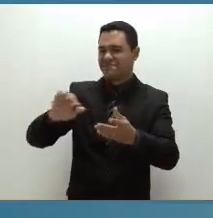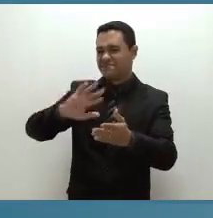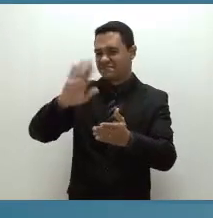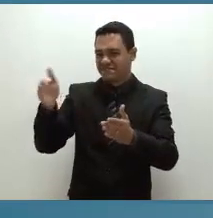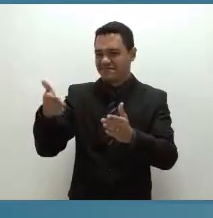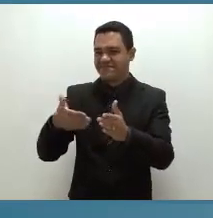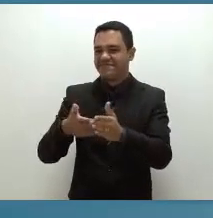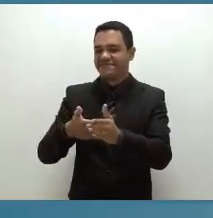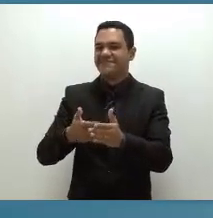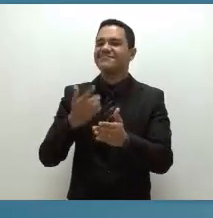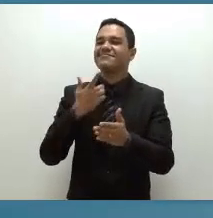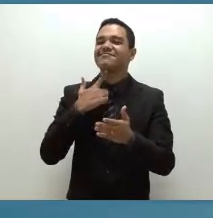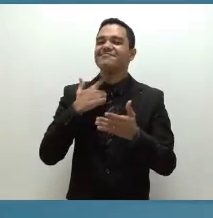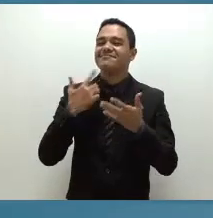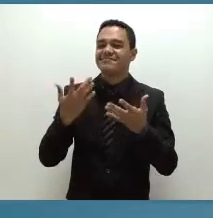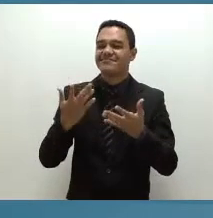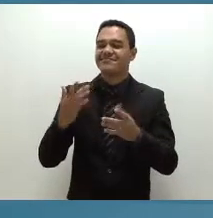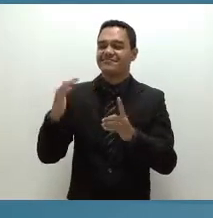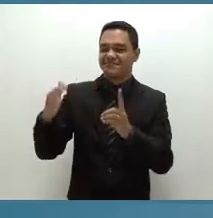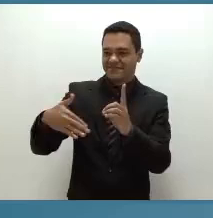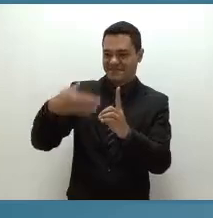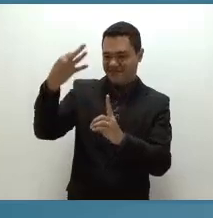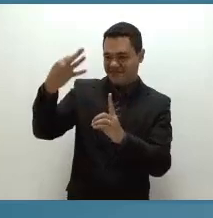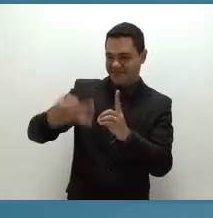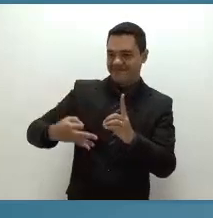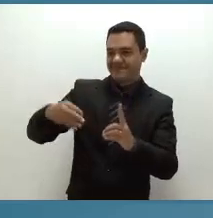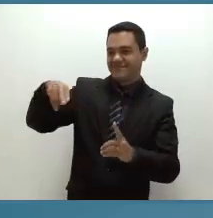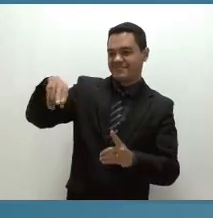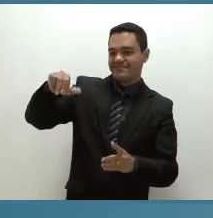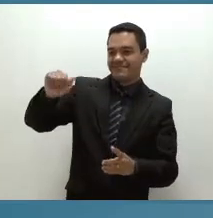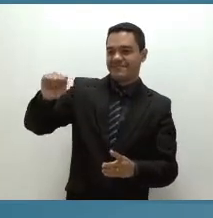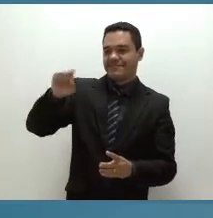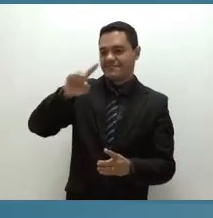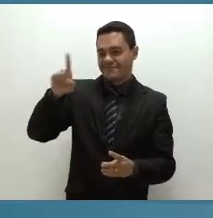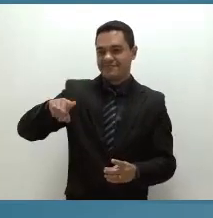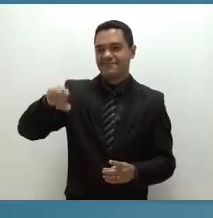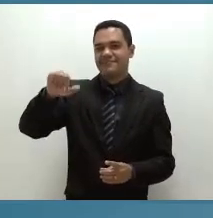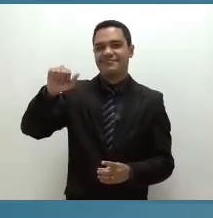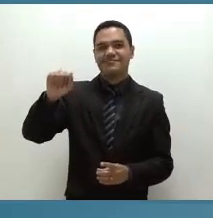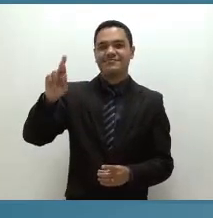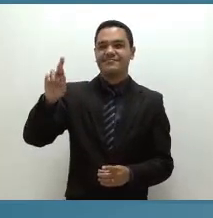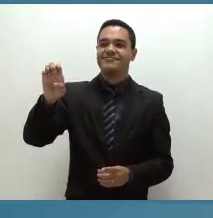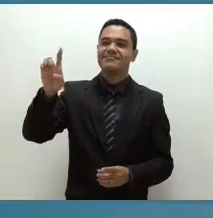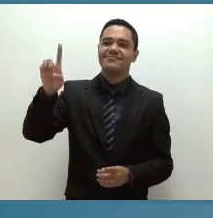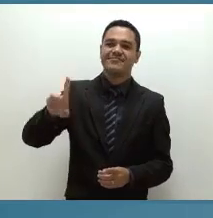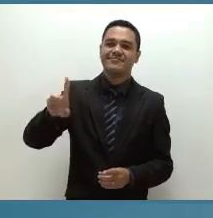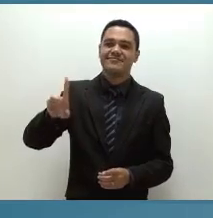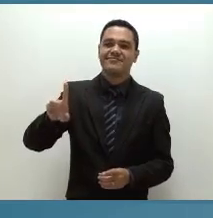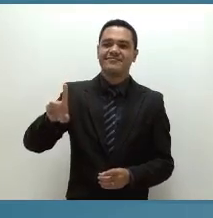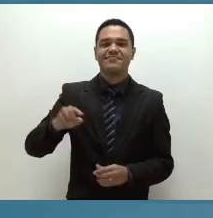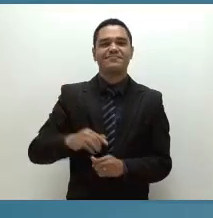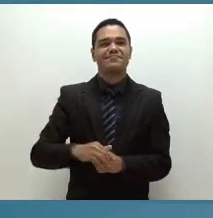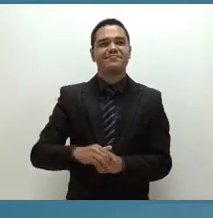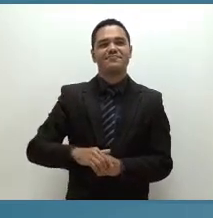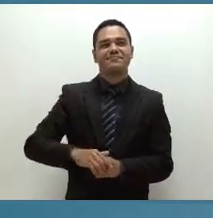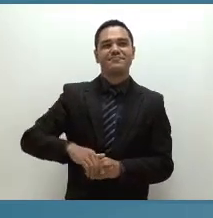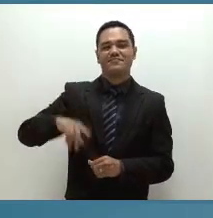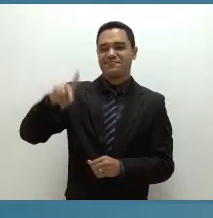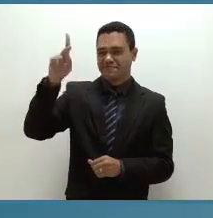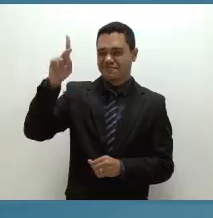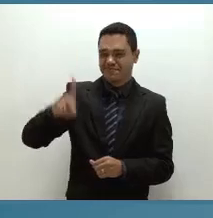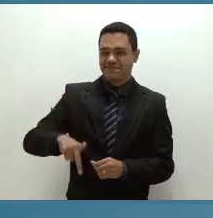desejar as boas palavras ao nosso querido presidente da República, ao Dr.